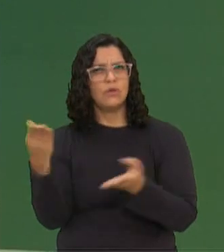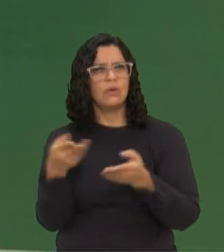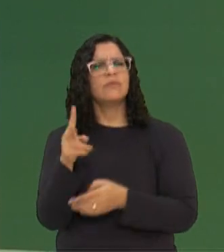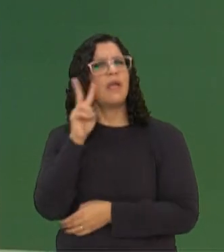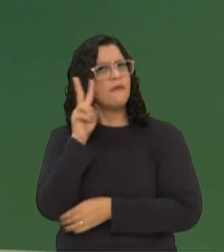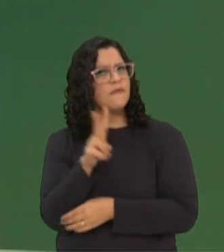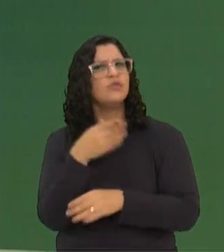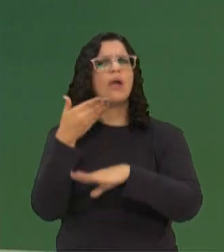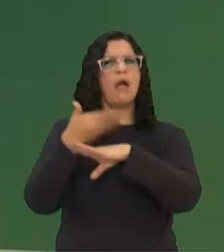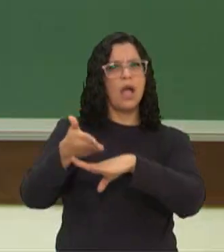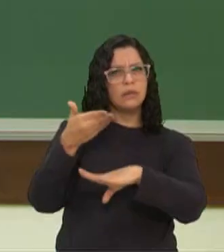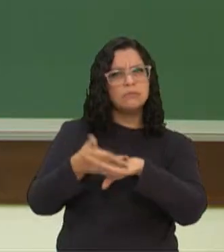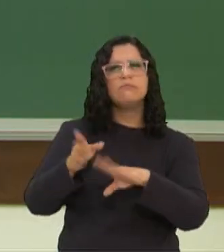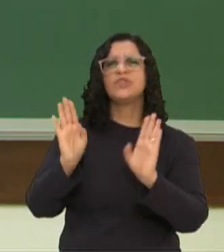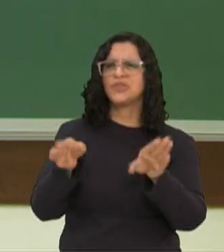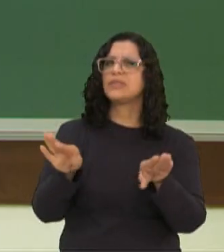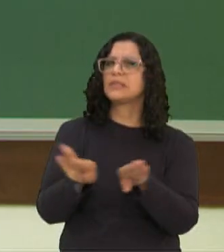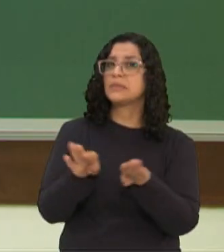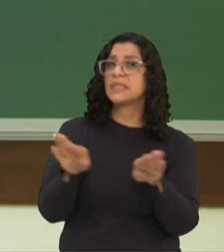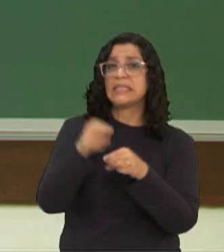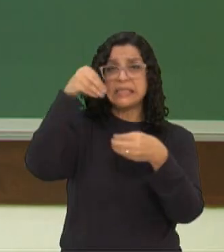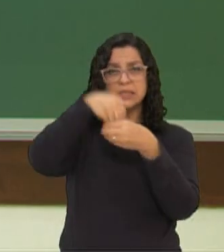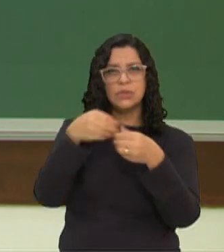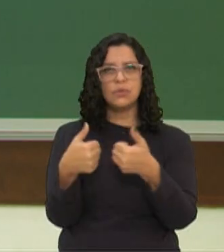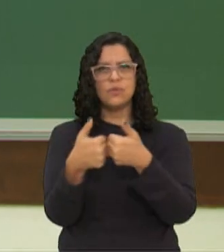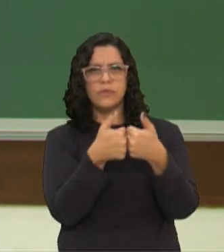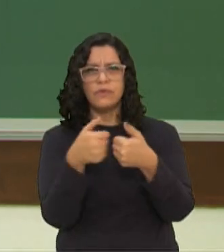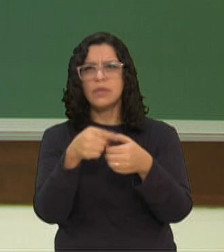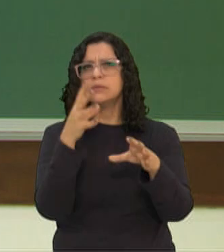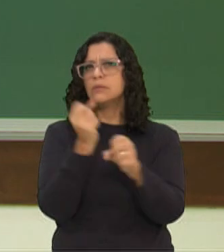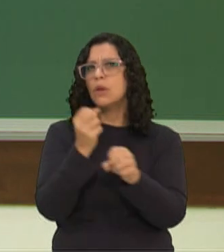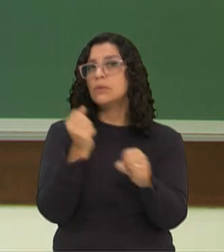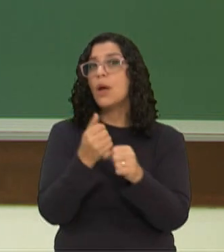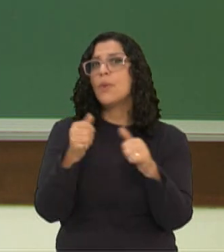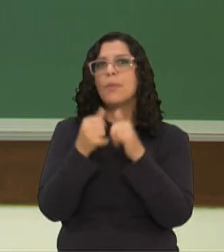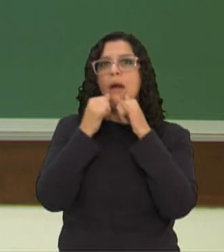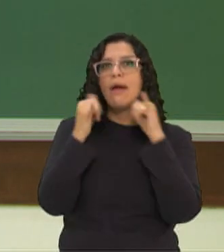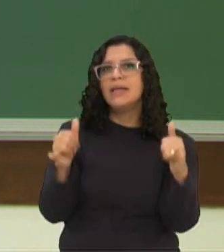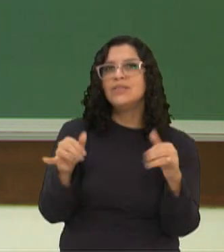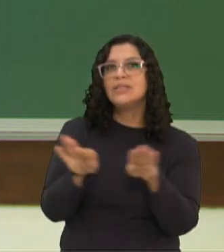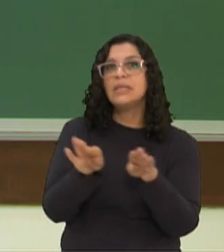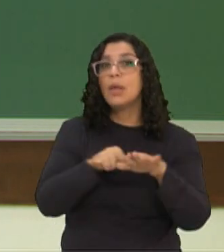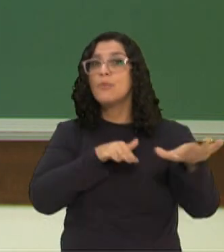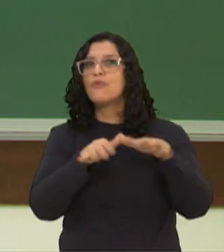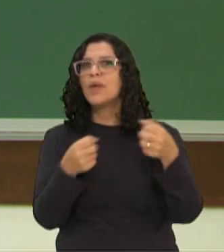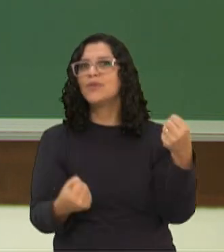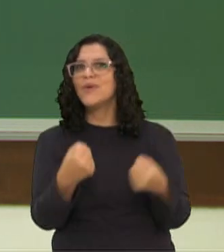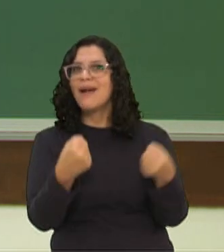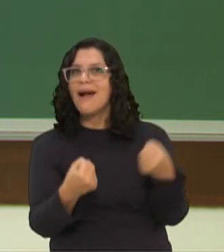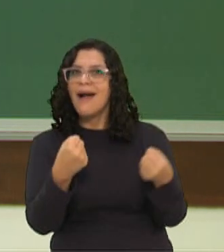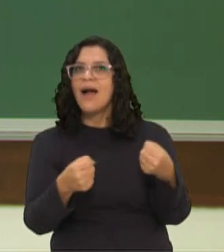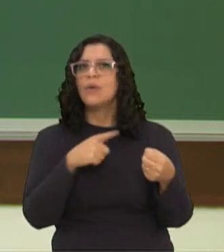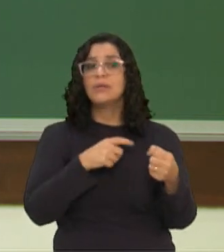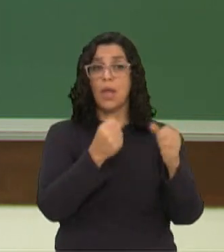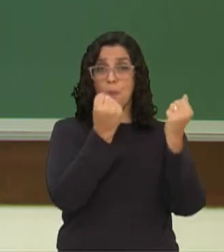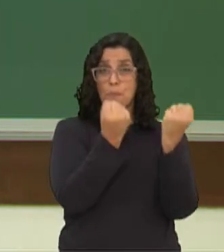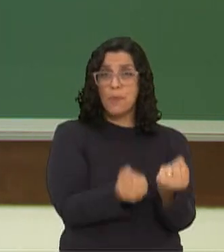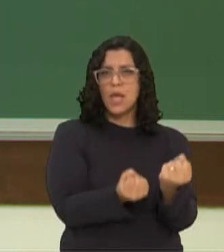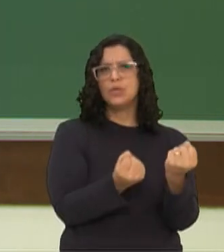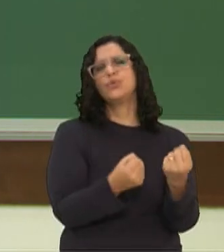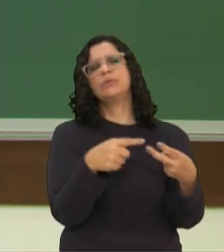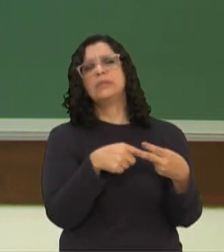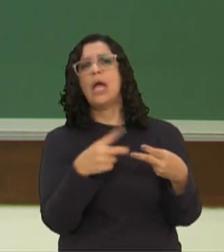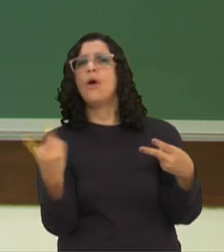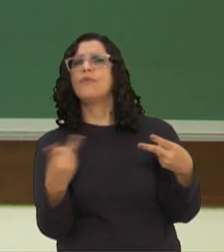deve ter feito exercícios na física, em que vocês calculam a energia quando vocês movimentam um carro que tem uma massa tal, a